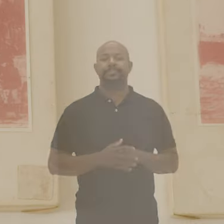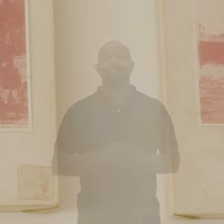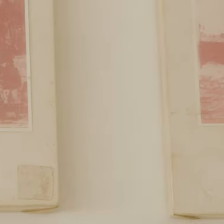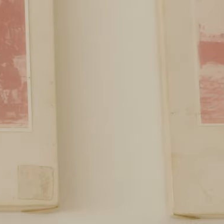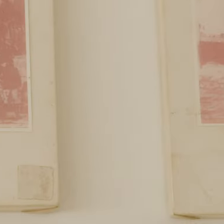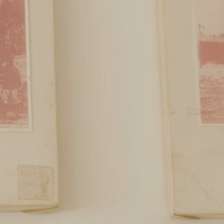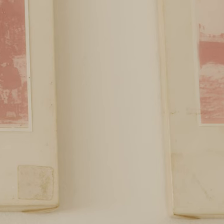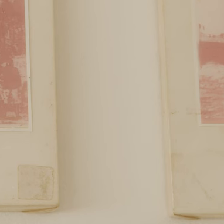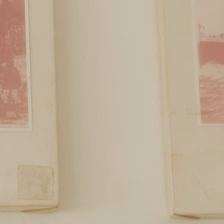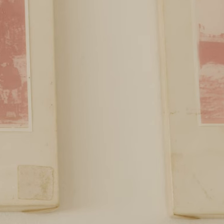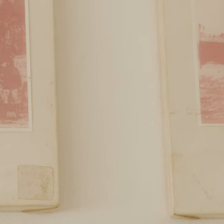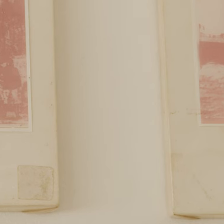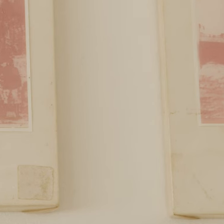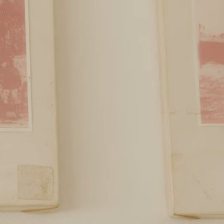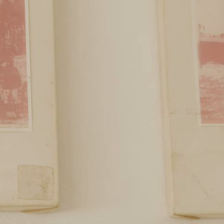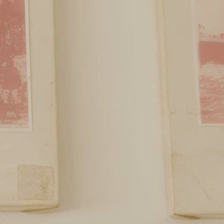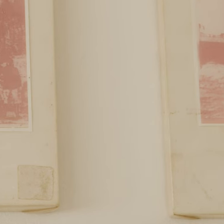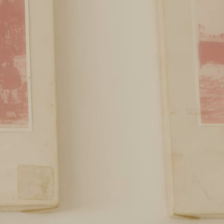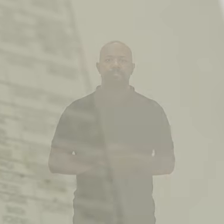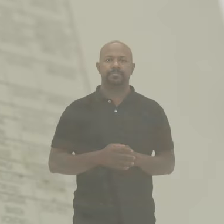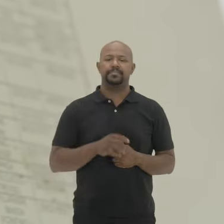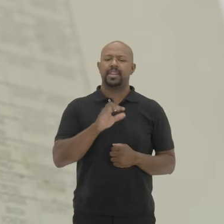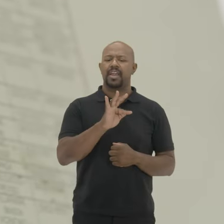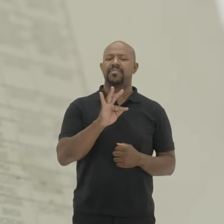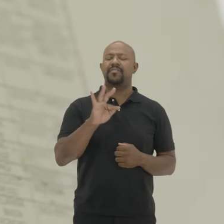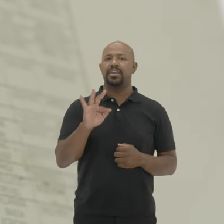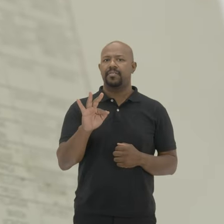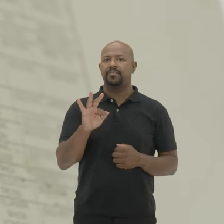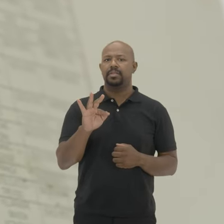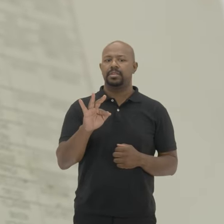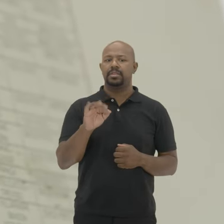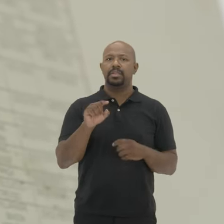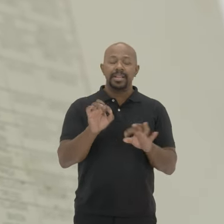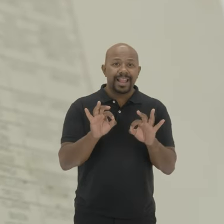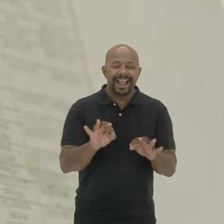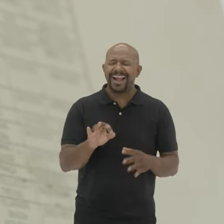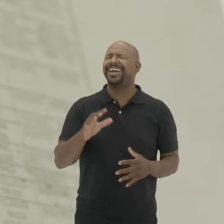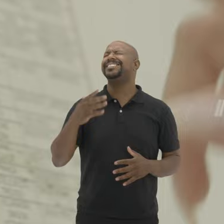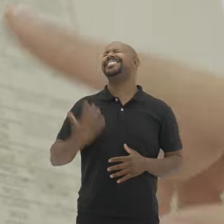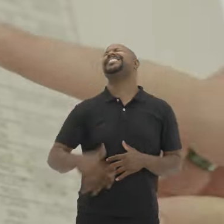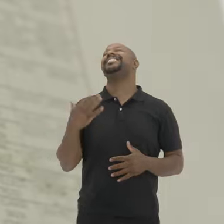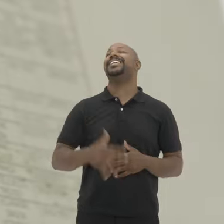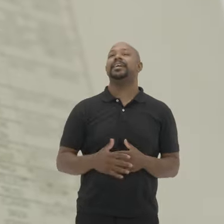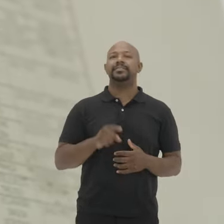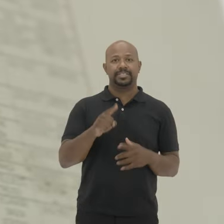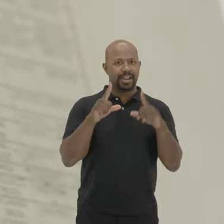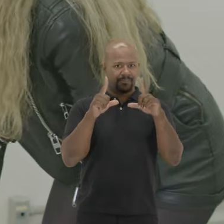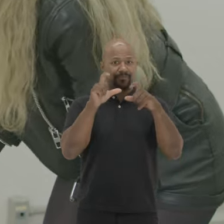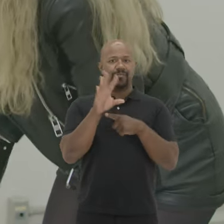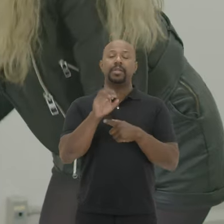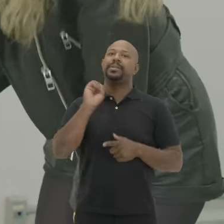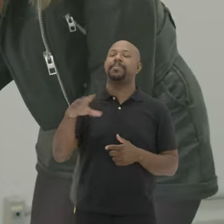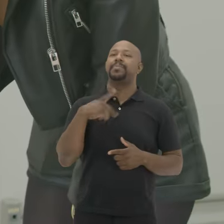Amanda e João apontam para os quadros na parede, que tem fotos muito antigas em tom sépia. Tabela com nomes. Pantinel! Tirar